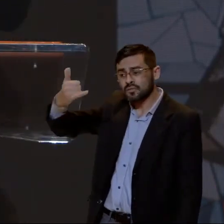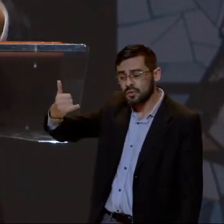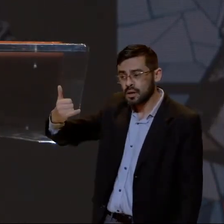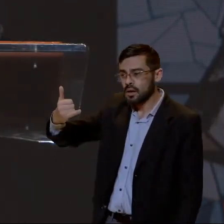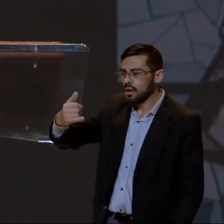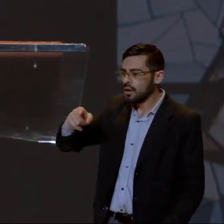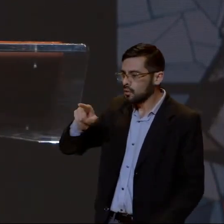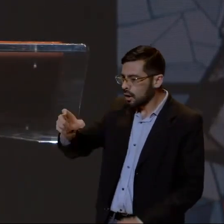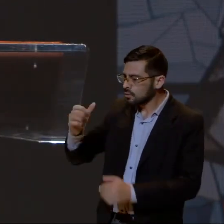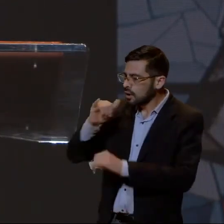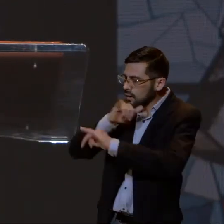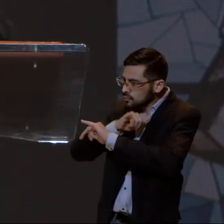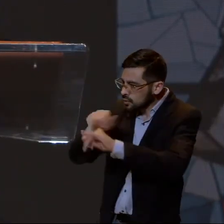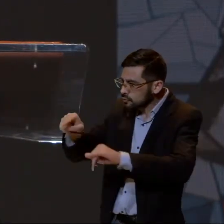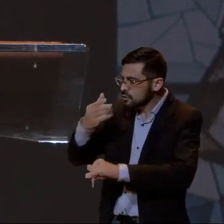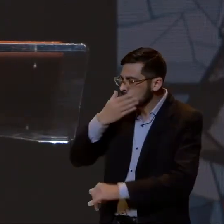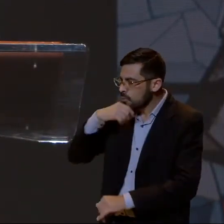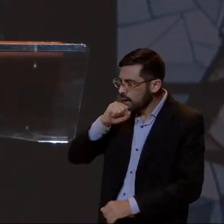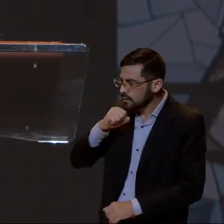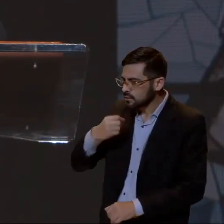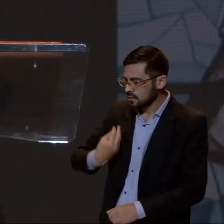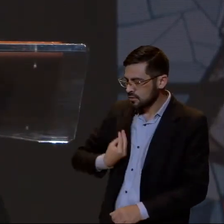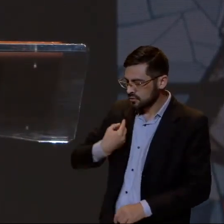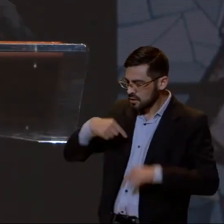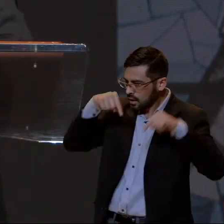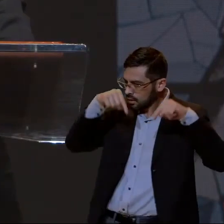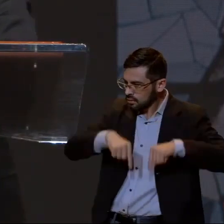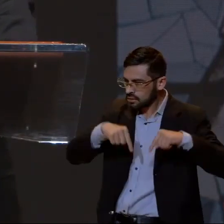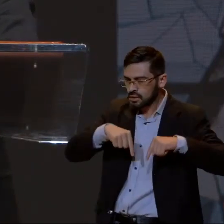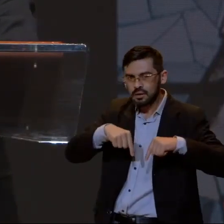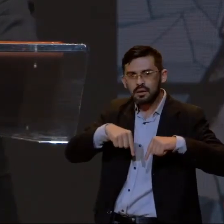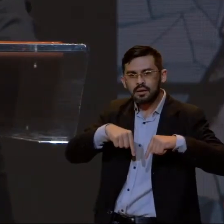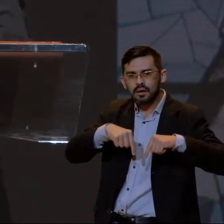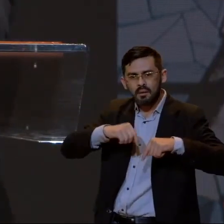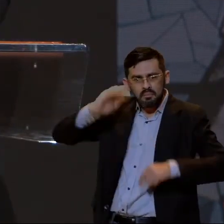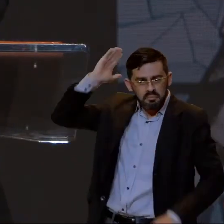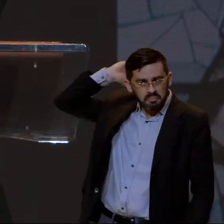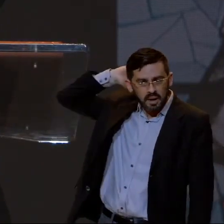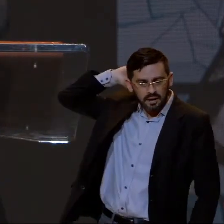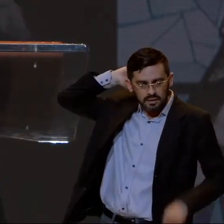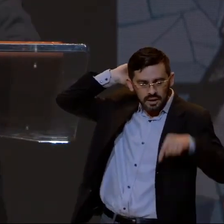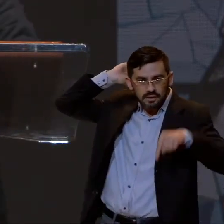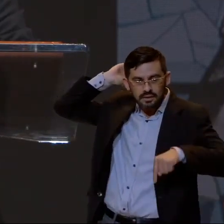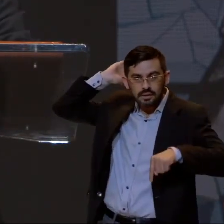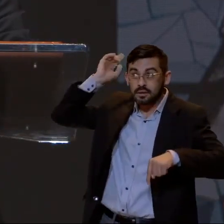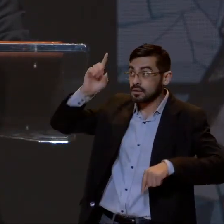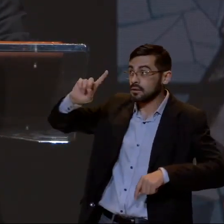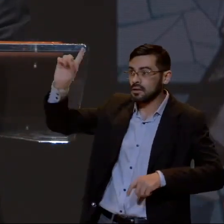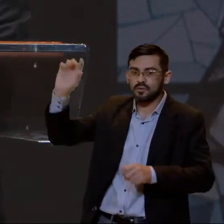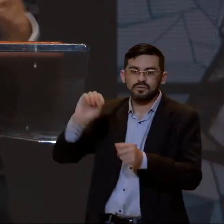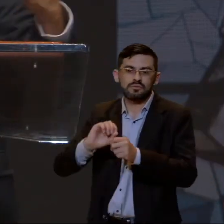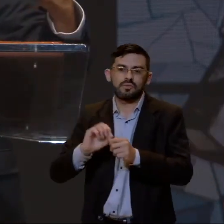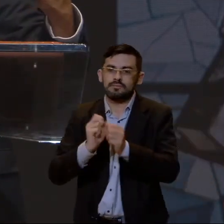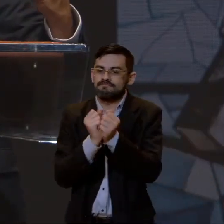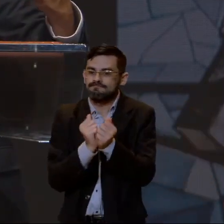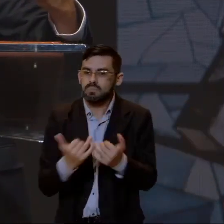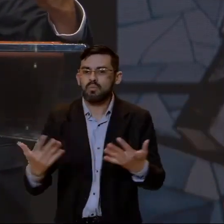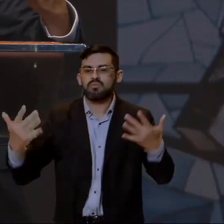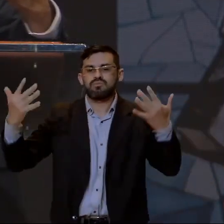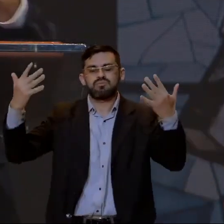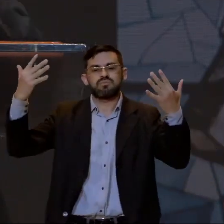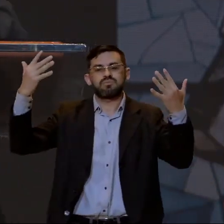dar notícias do seu pai está aqui, no interior do Pará. E Deus faz um milagre e